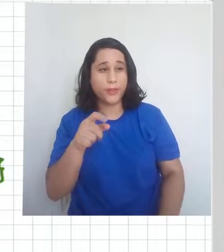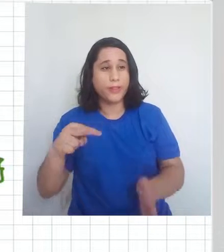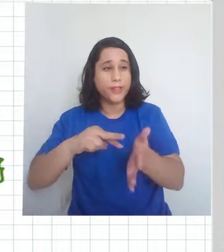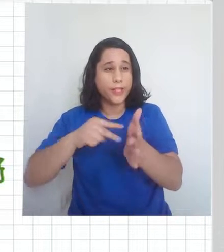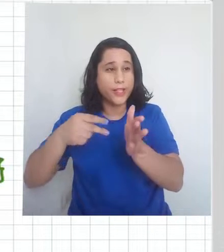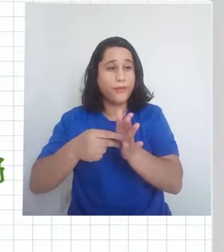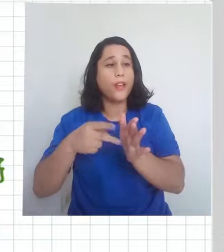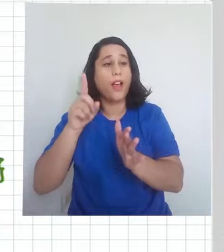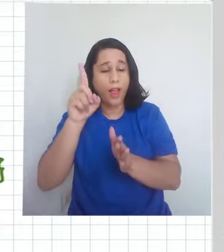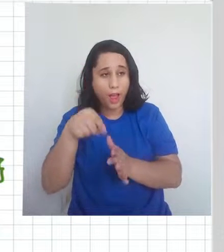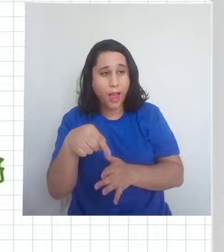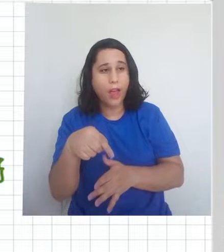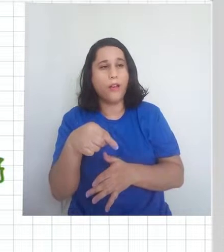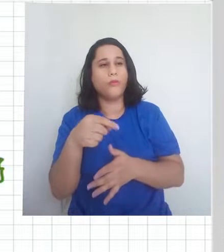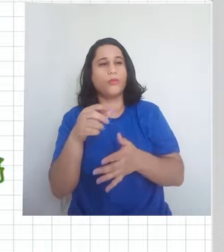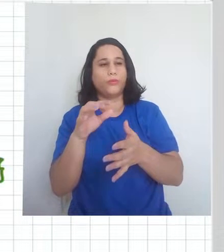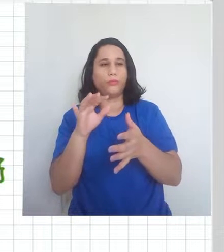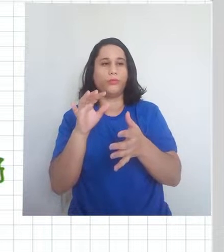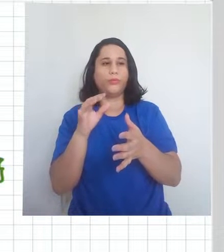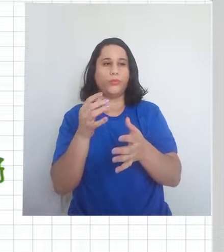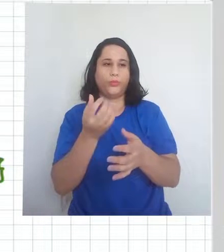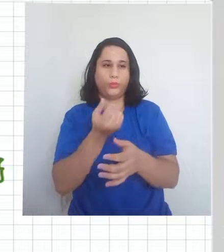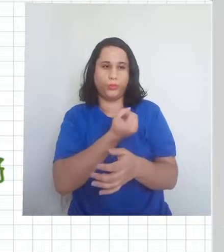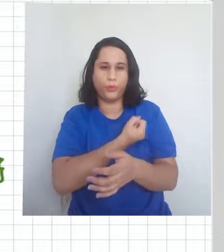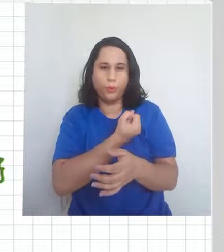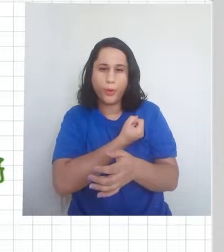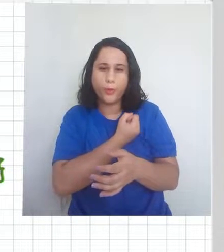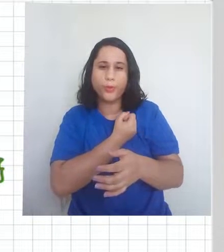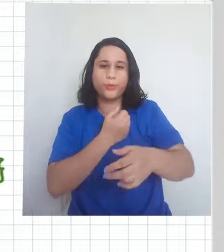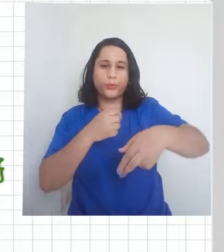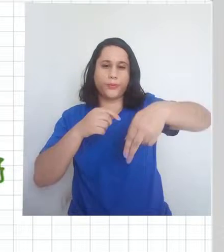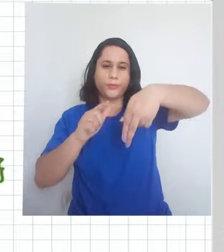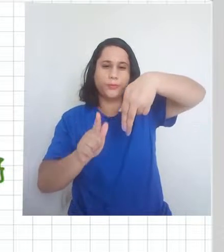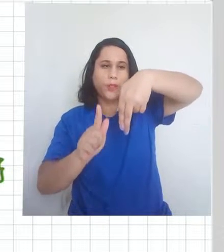5. Tudo bem? Fecha chave.